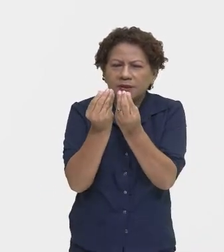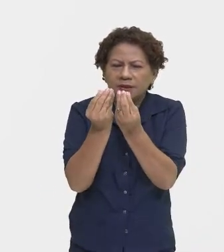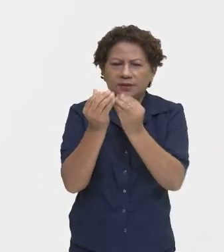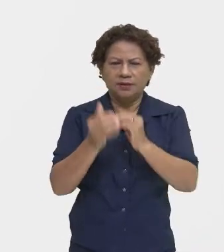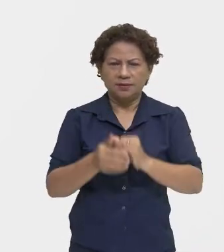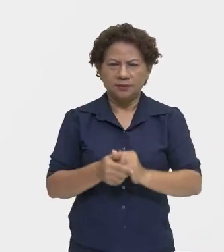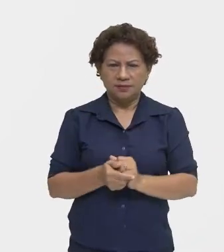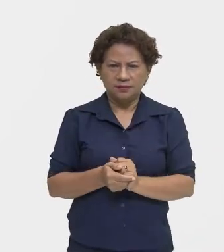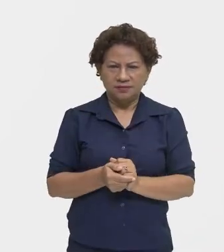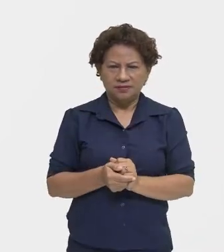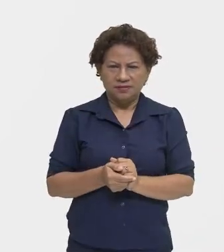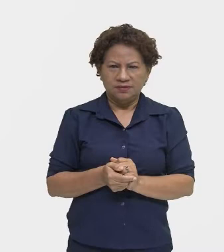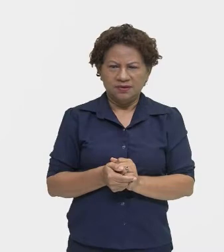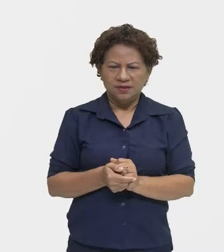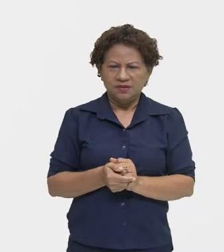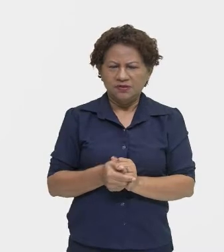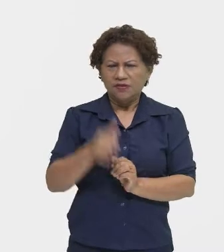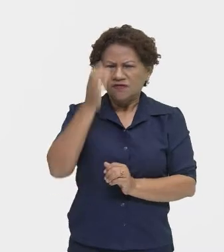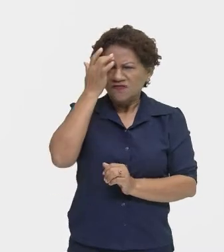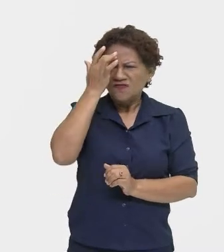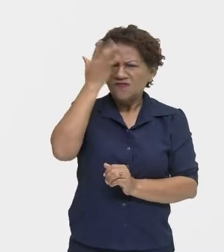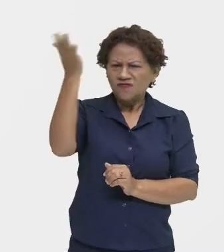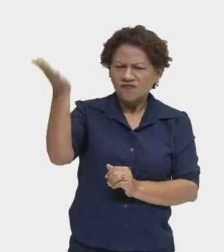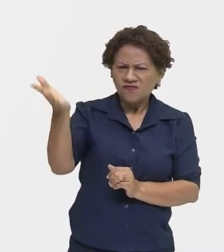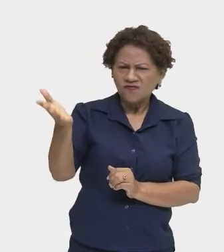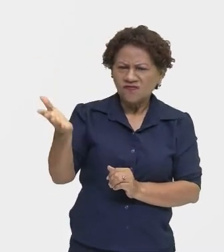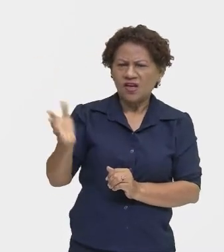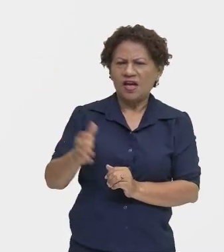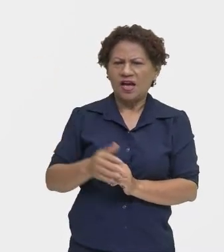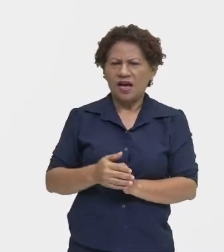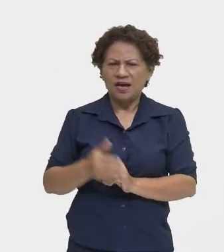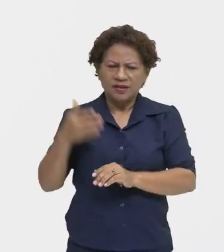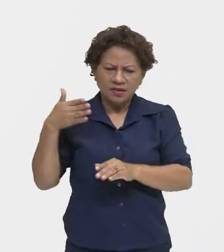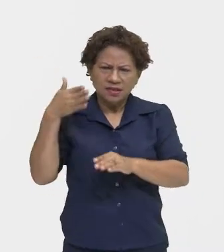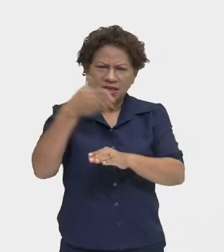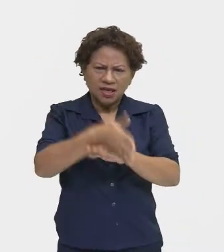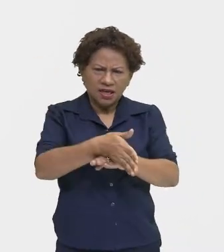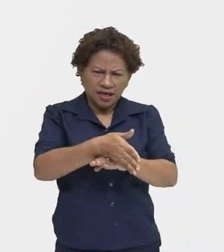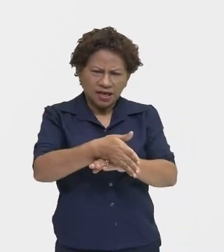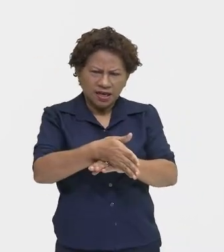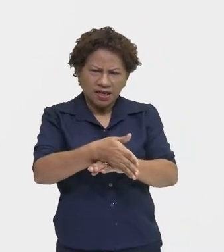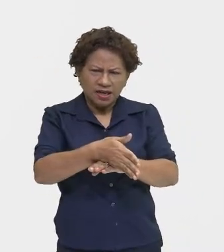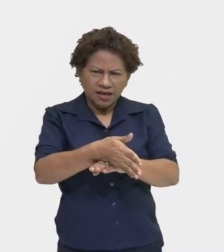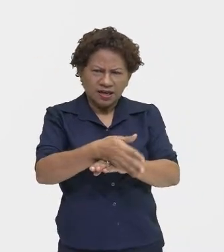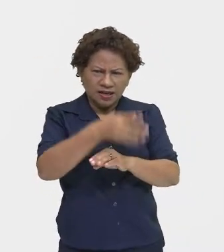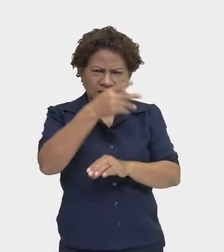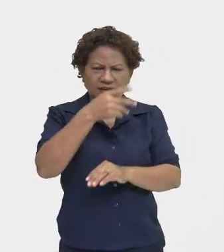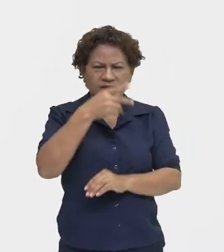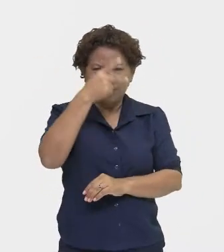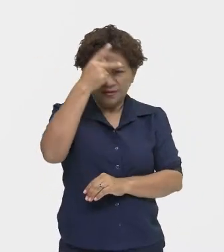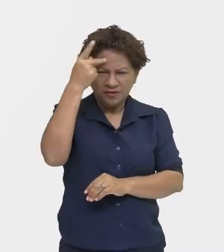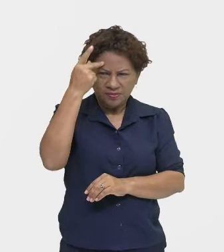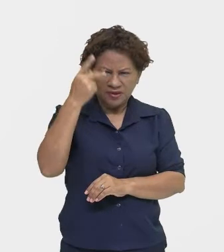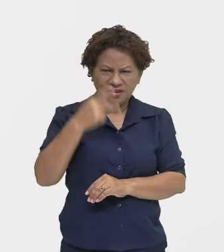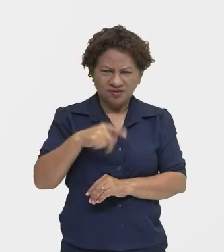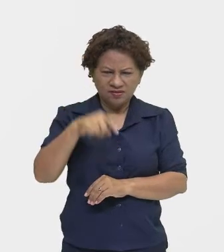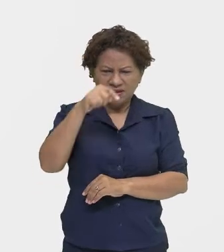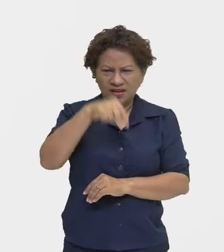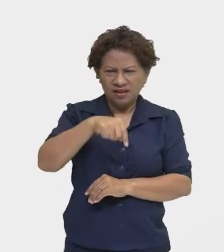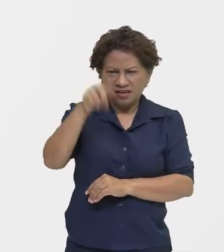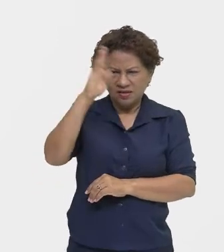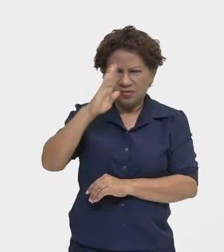essa colonização? Os índios ficaram todos sentadinhos ali esperando a primeira missa? Acho que não, não é verdade? Porque